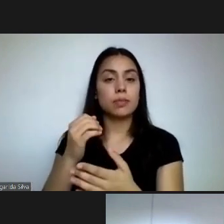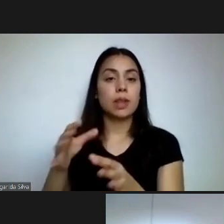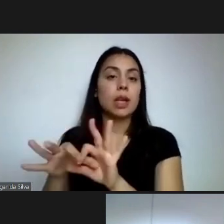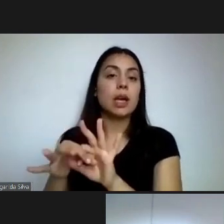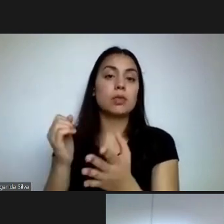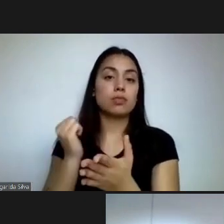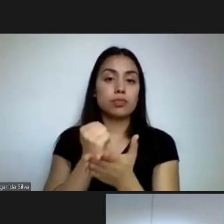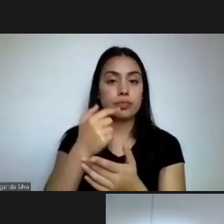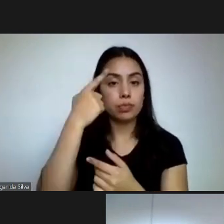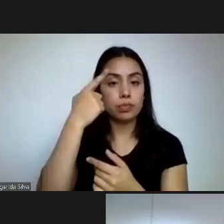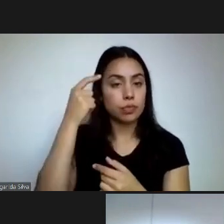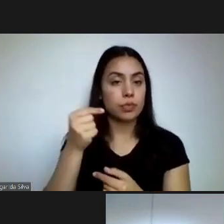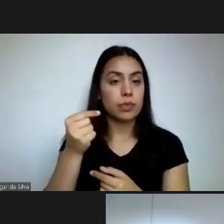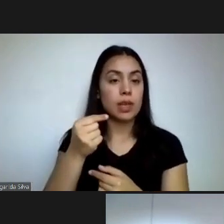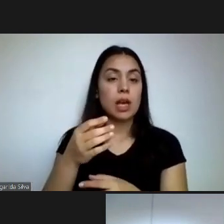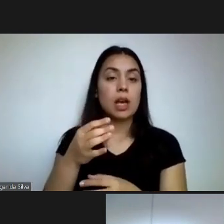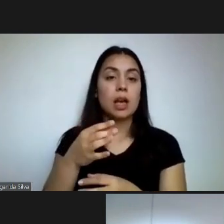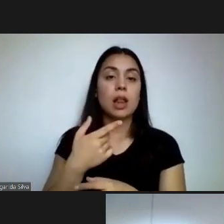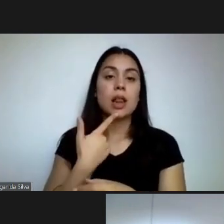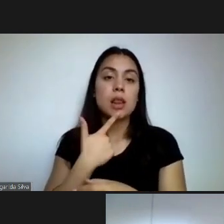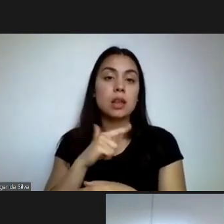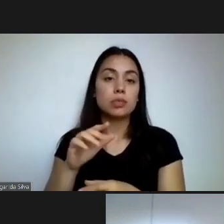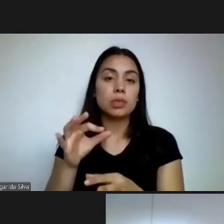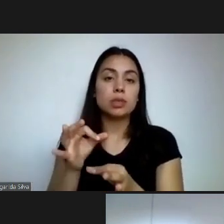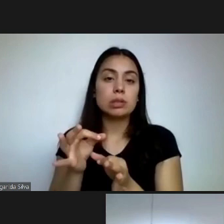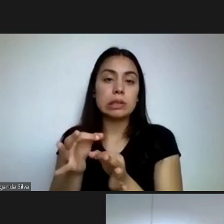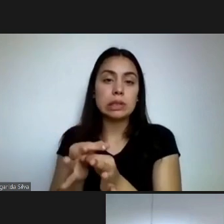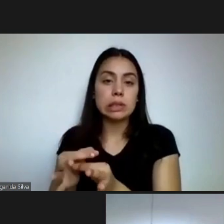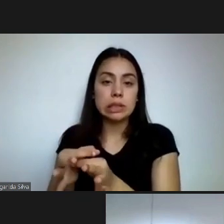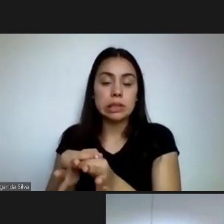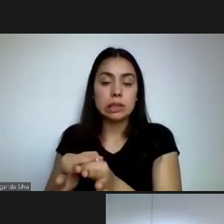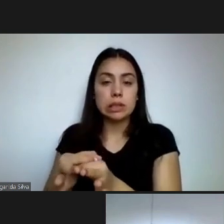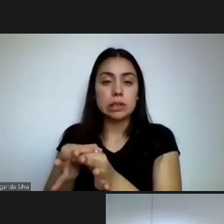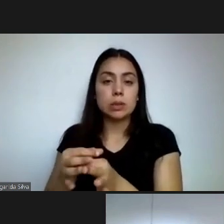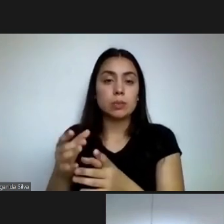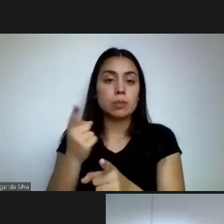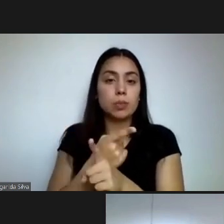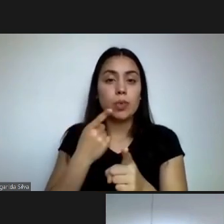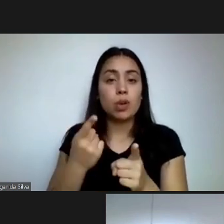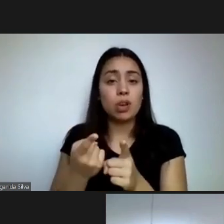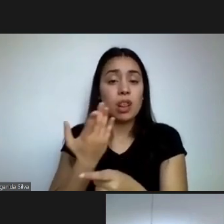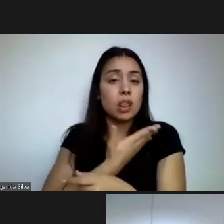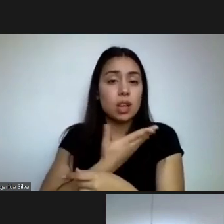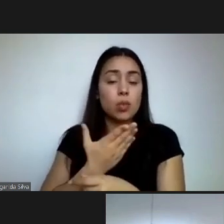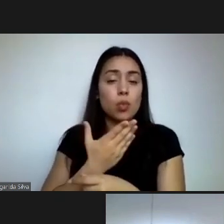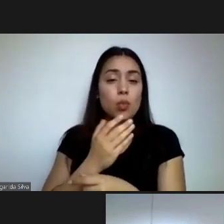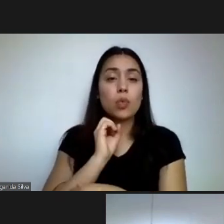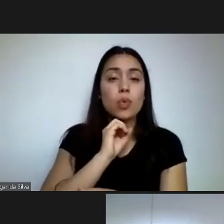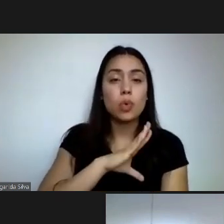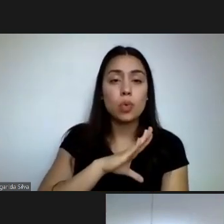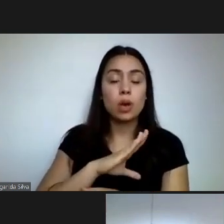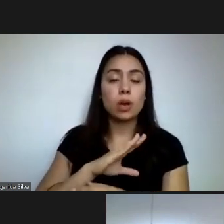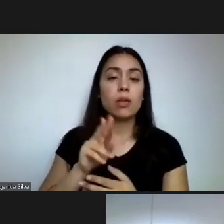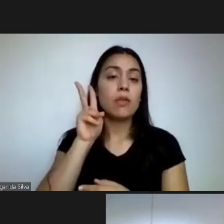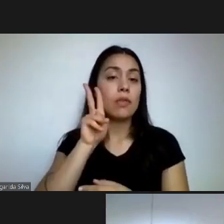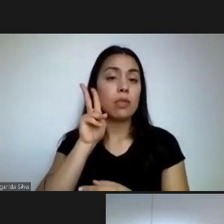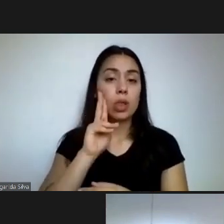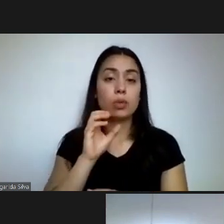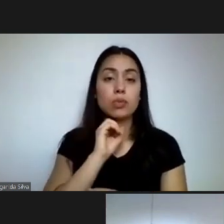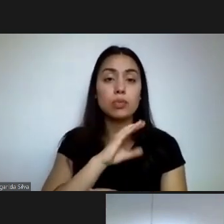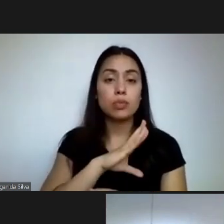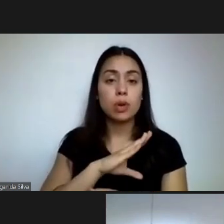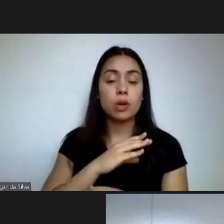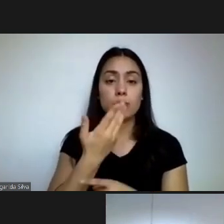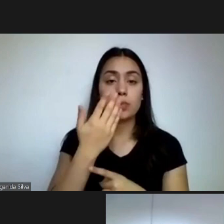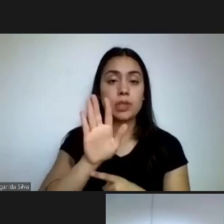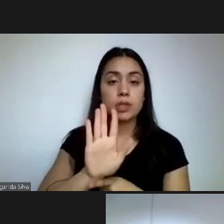racial, de línguas minorizadas, né? De línguas em que é retirado o estatuto e direitos, e mais do que minoritárias, porque o cabo-verdiano, por